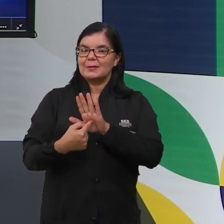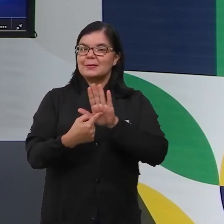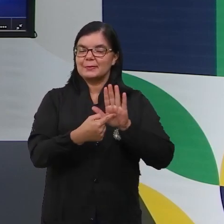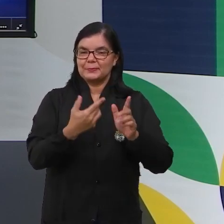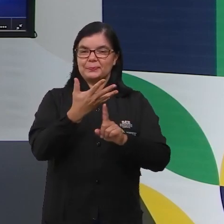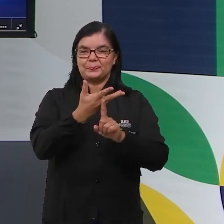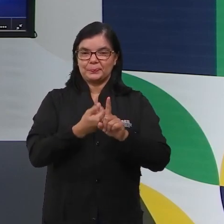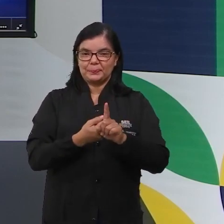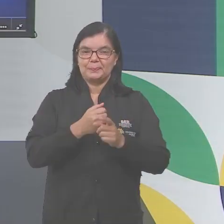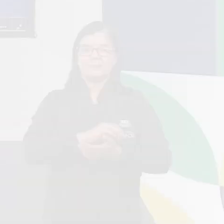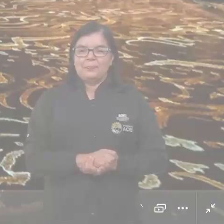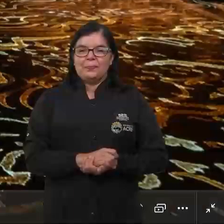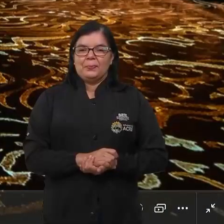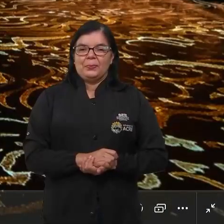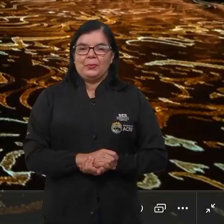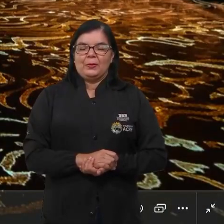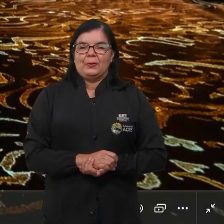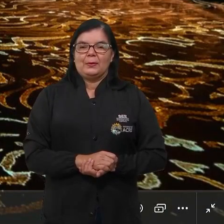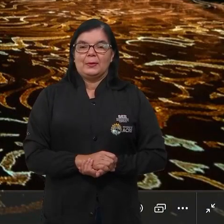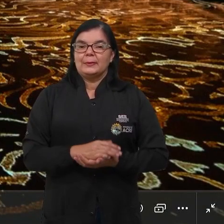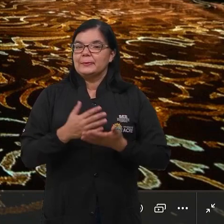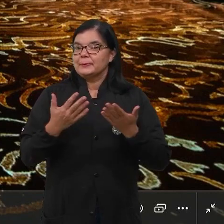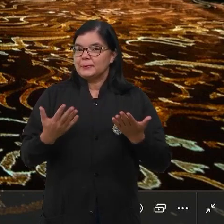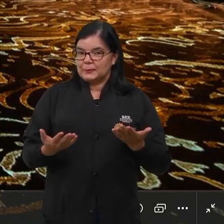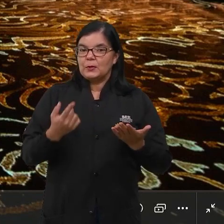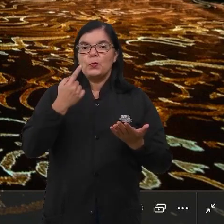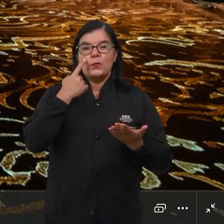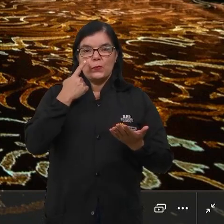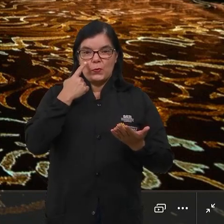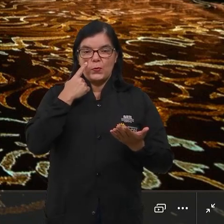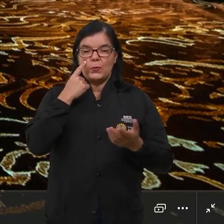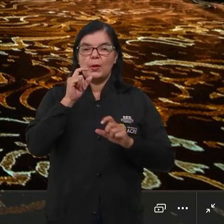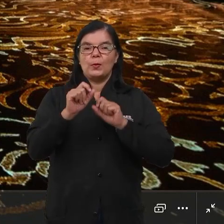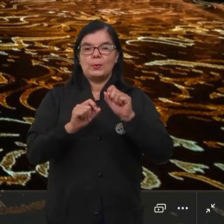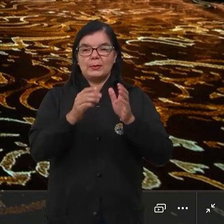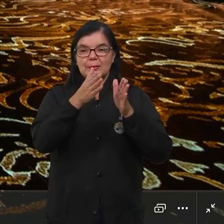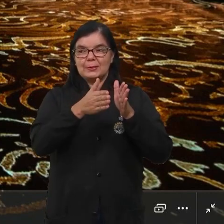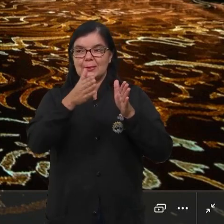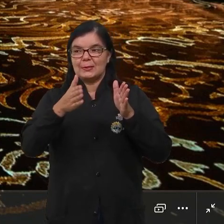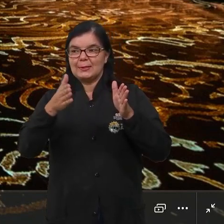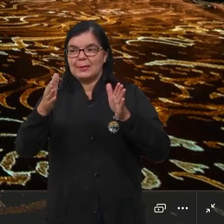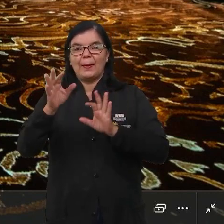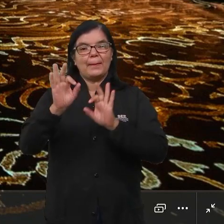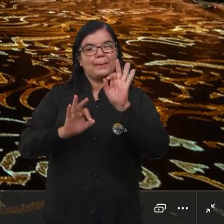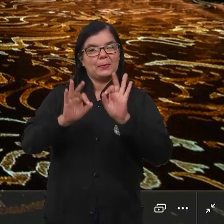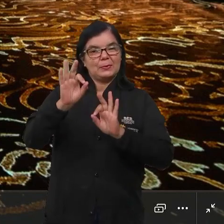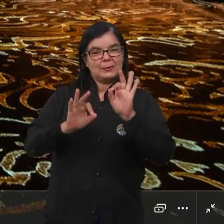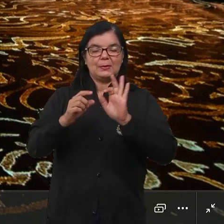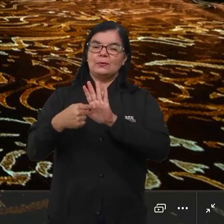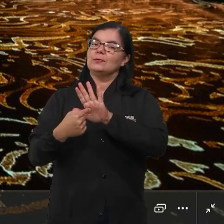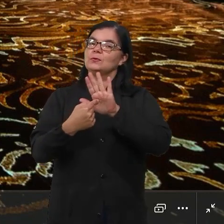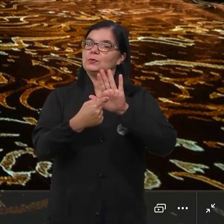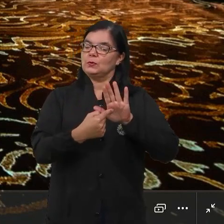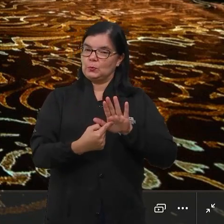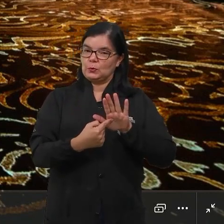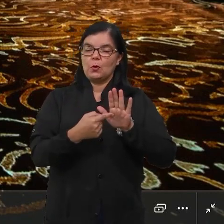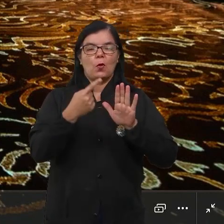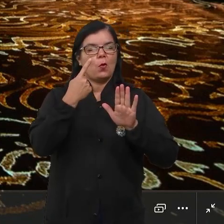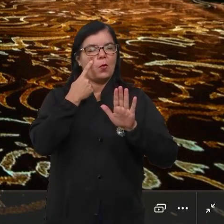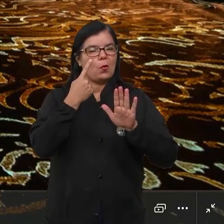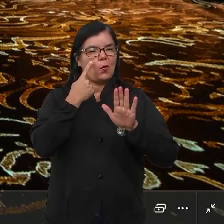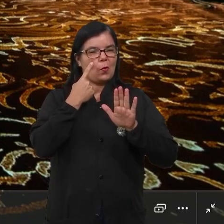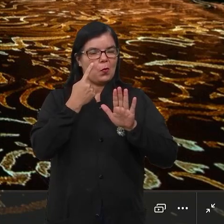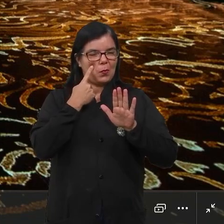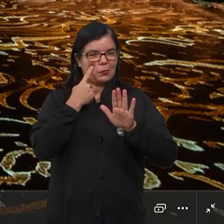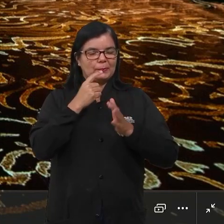exposição artística, tá? Então, olha só, vou trazer para você as etapas da montagem de uma exposição. Olha bem aí para